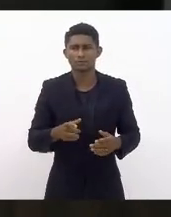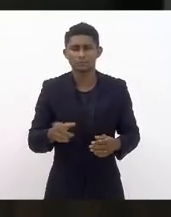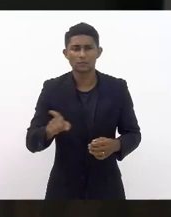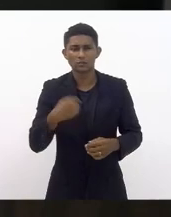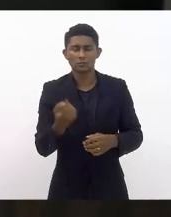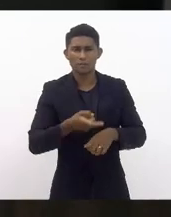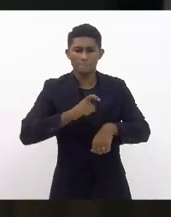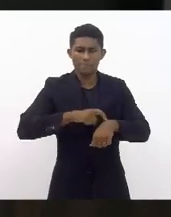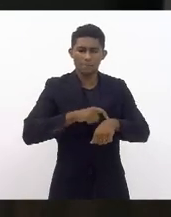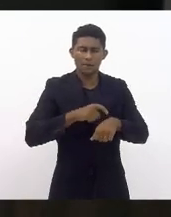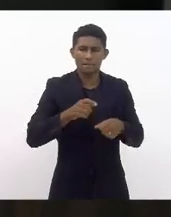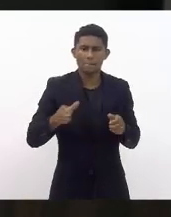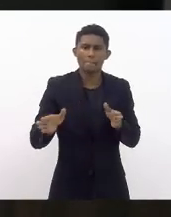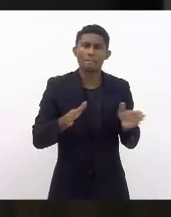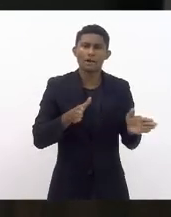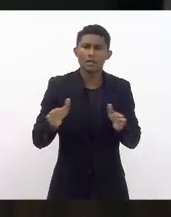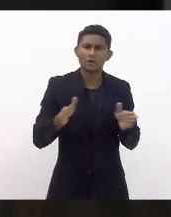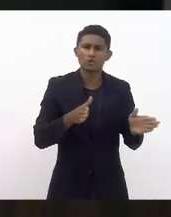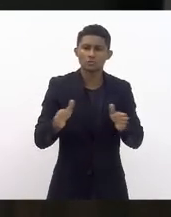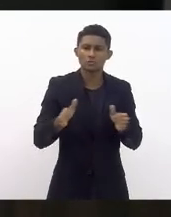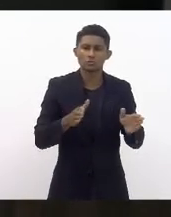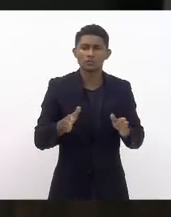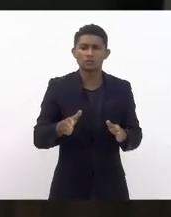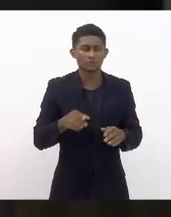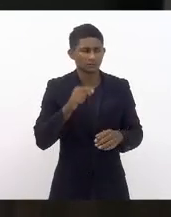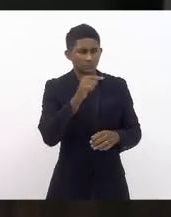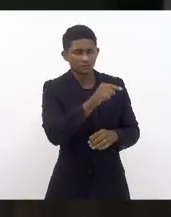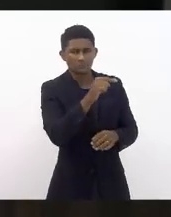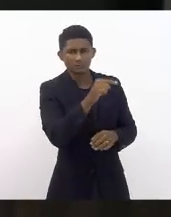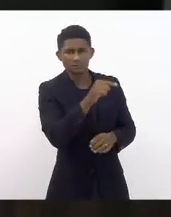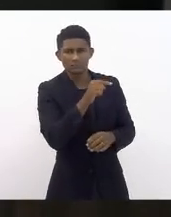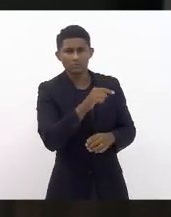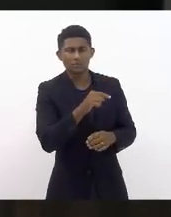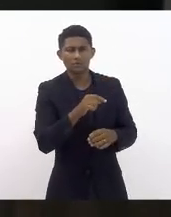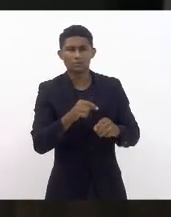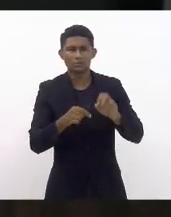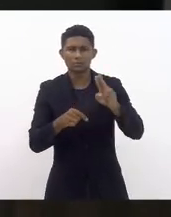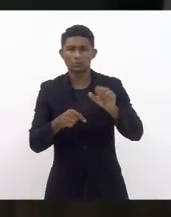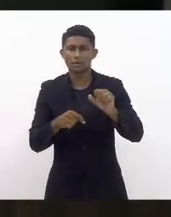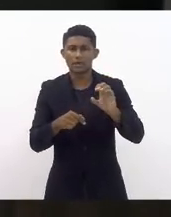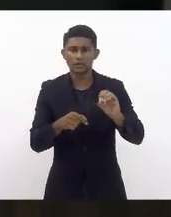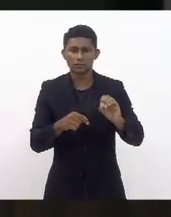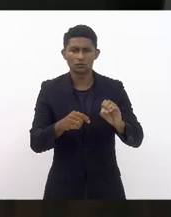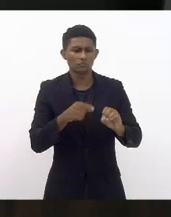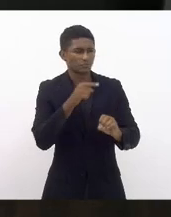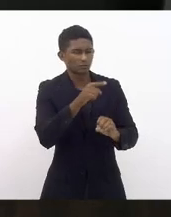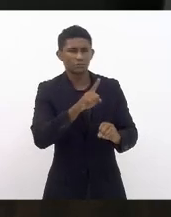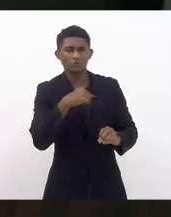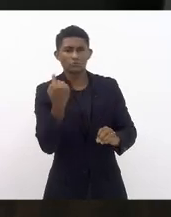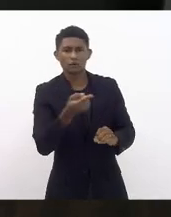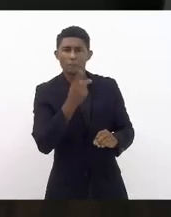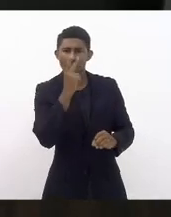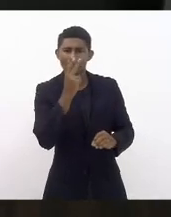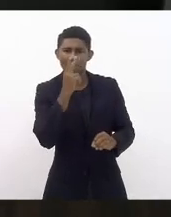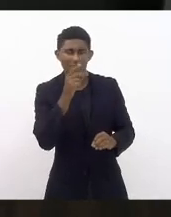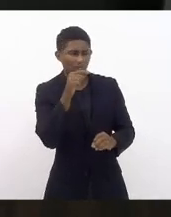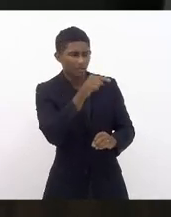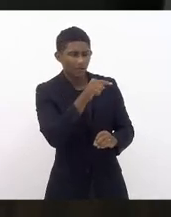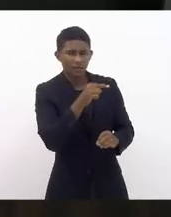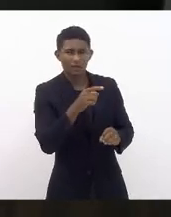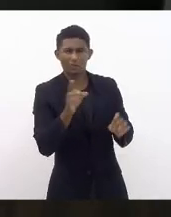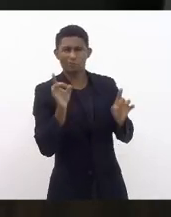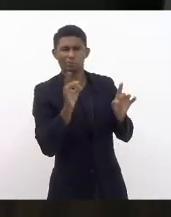período todo que deixamos a UESO da forma que ela está hoje, sem estrutura